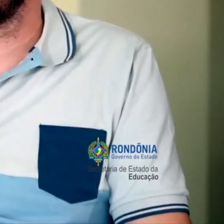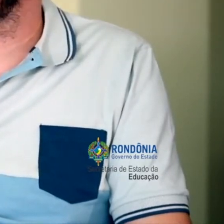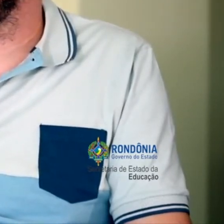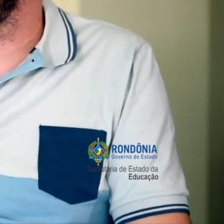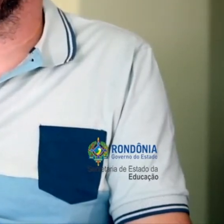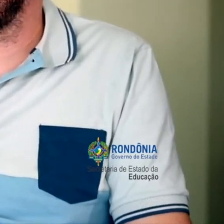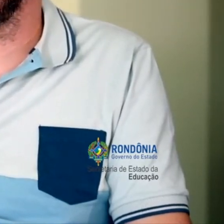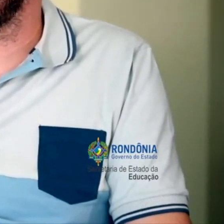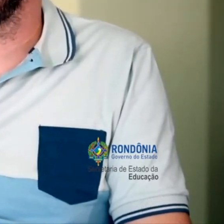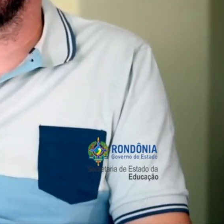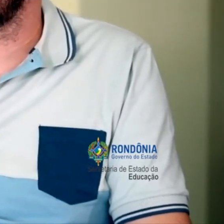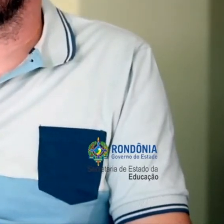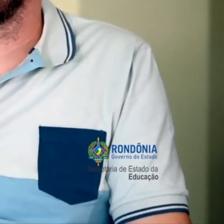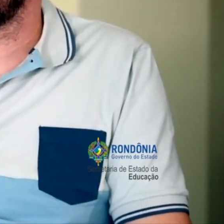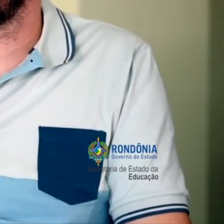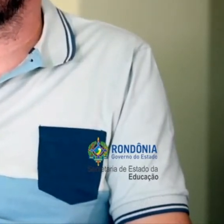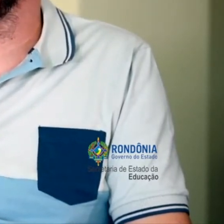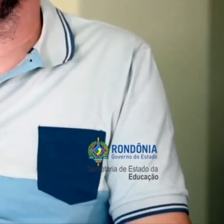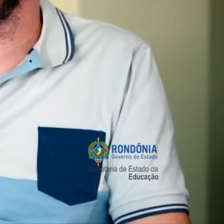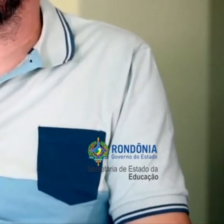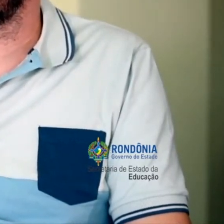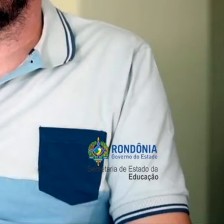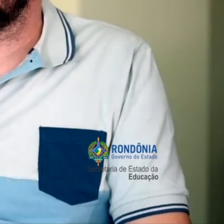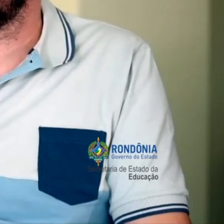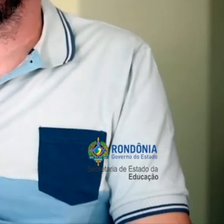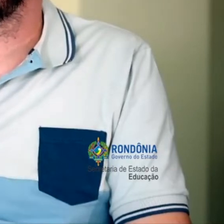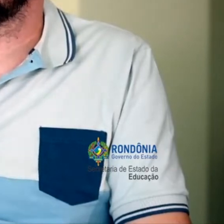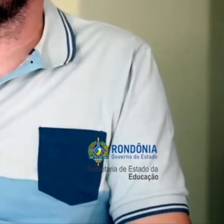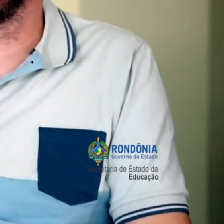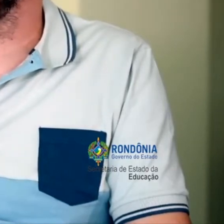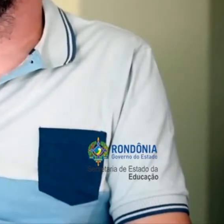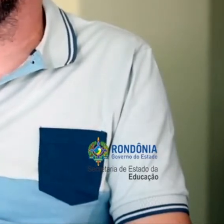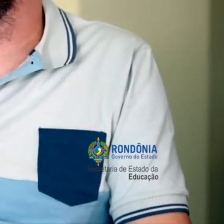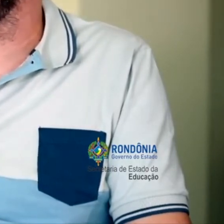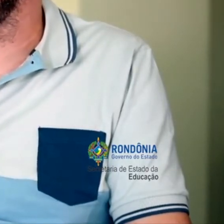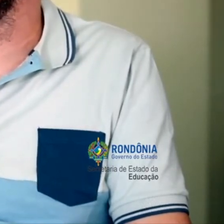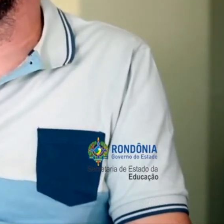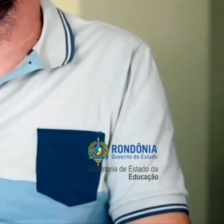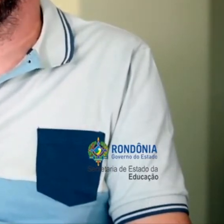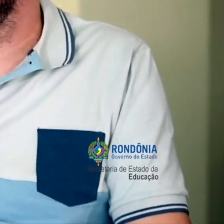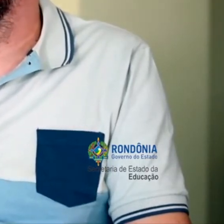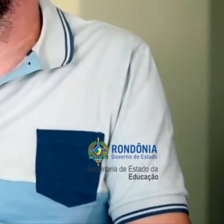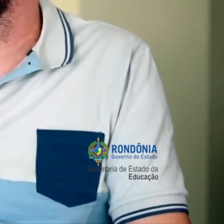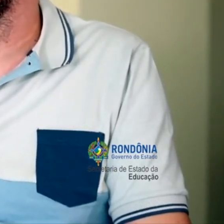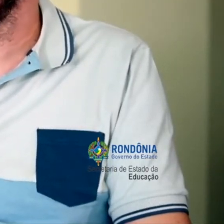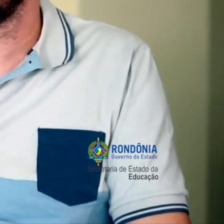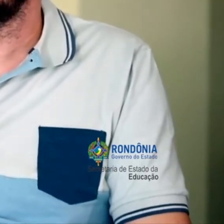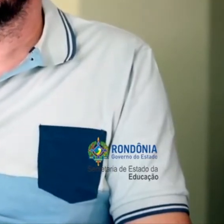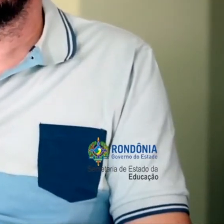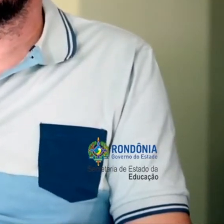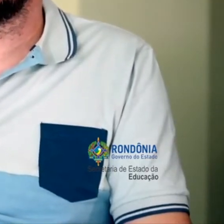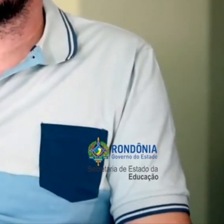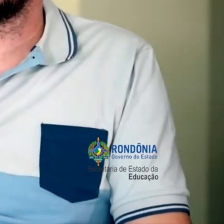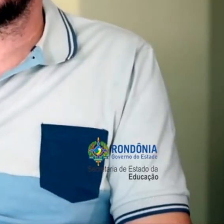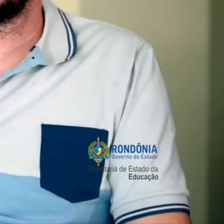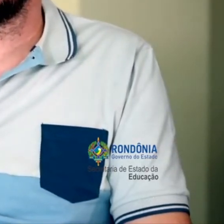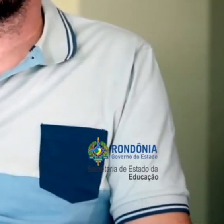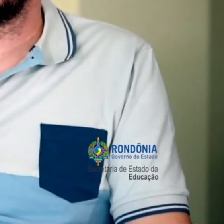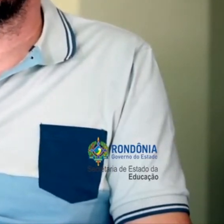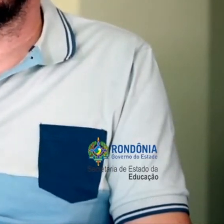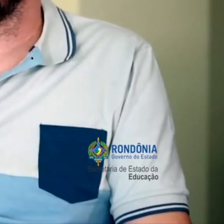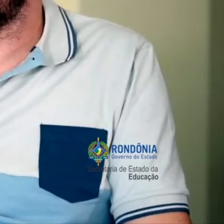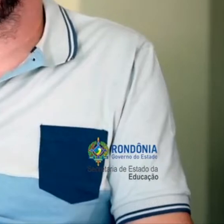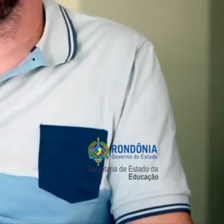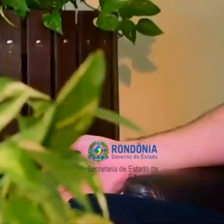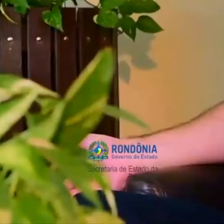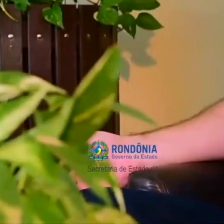aproximadamente 476 d.C., o imperador Justiniano manda fechar todas as escolas clássicas. Então nós entramos